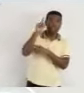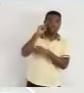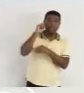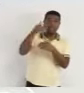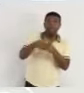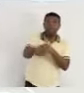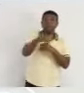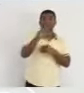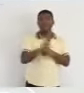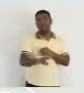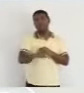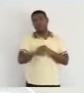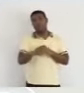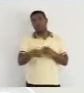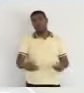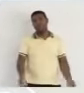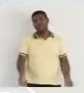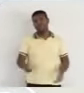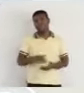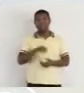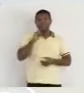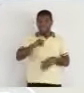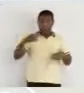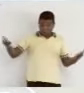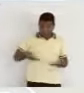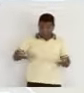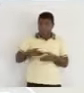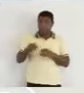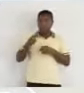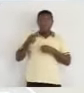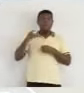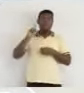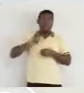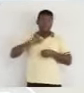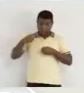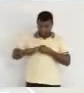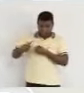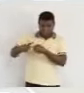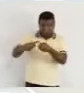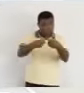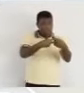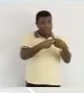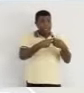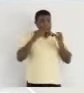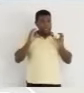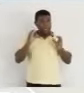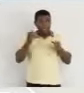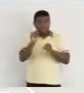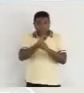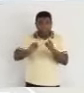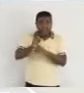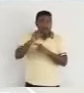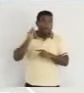que se hoje nós tivermos uma adesão grande da sociedade mineira ao isolamento, nós ainda teremos